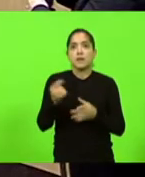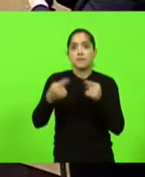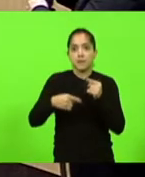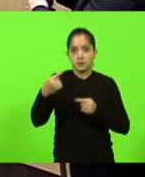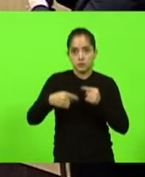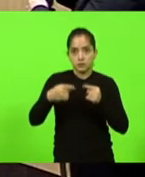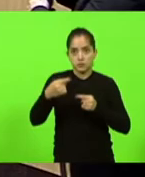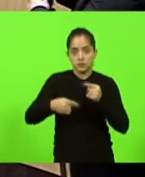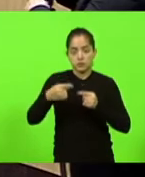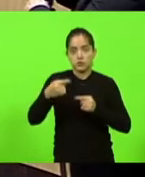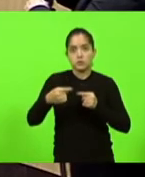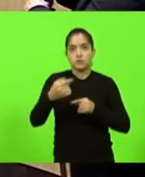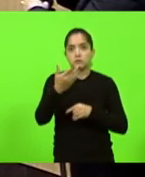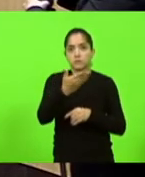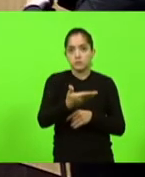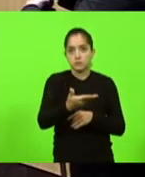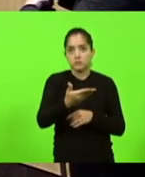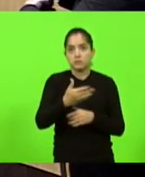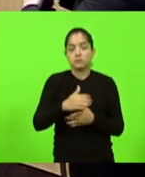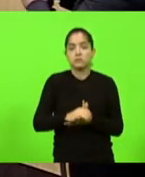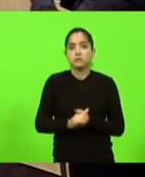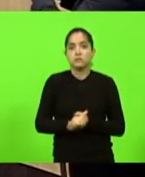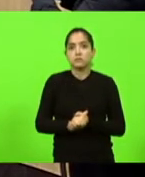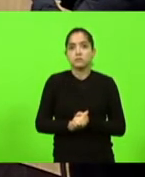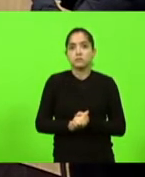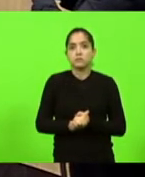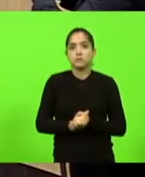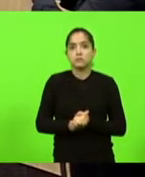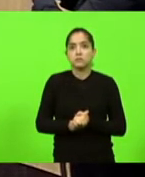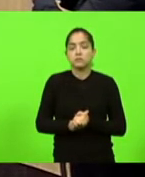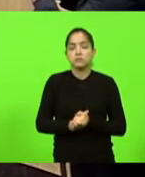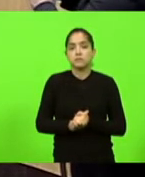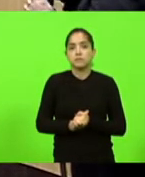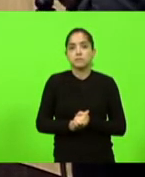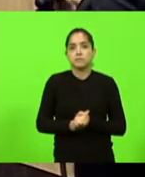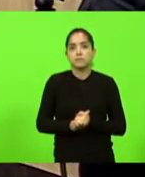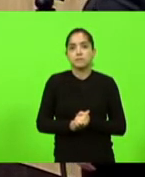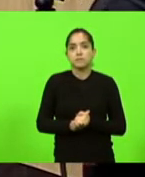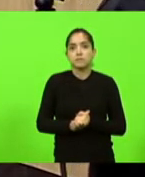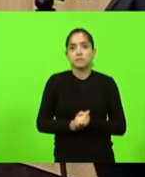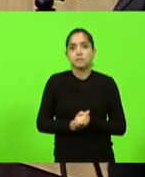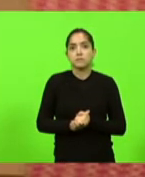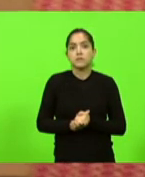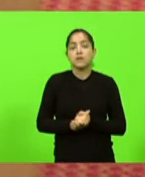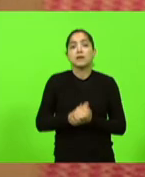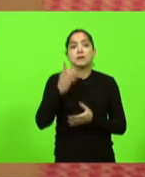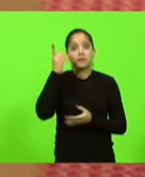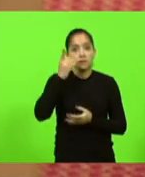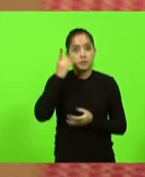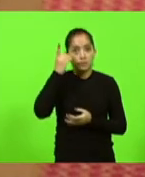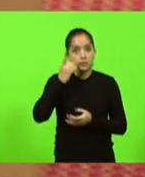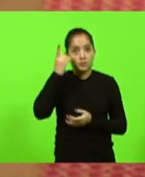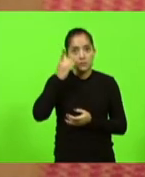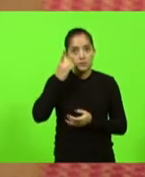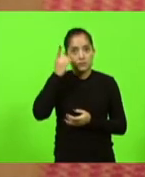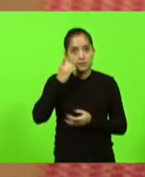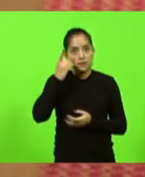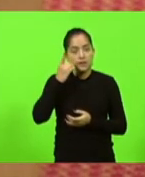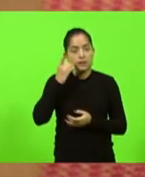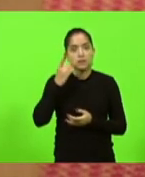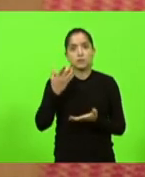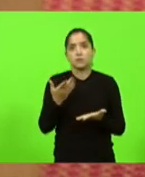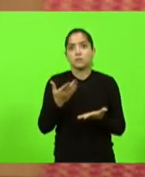ainda com a palavra, deputado Maurício Scudillac. Senhor presidente, tem deputado que tem que sair da rede